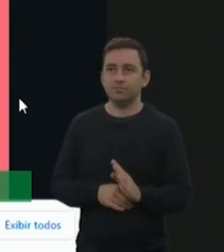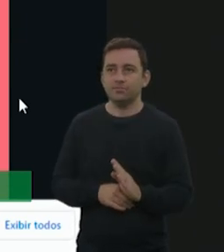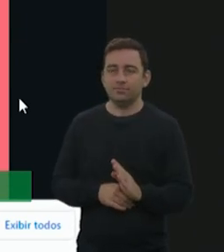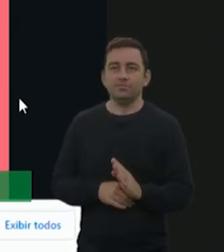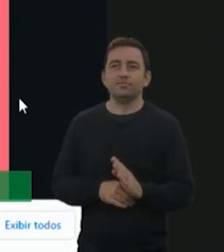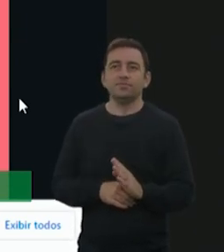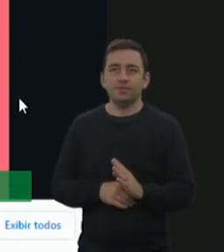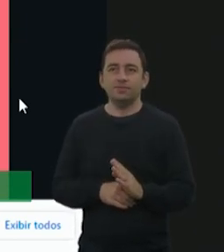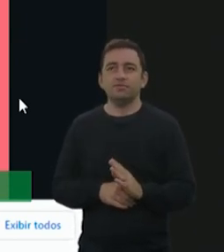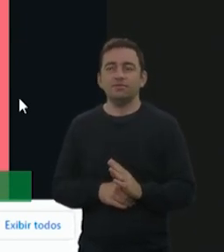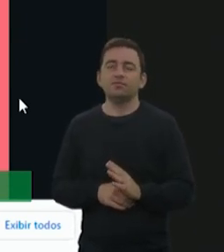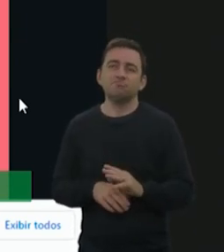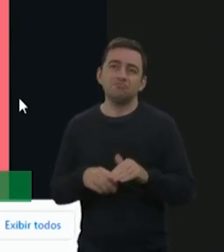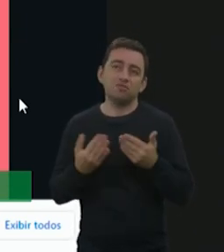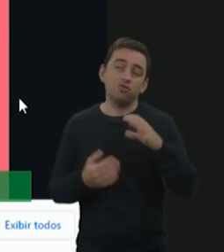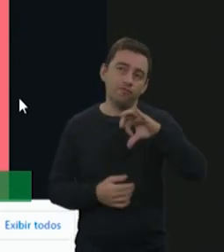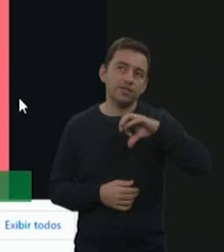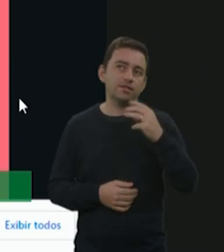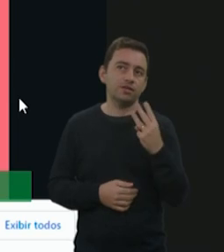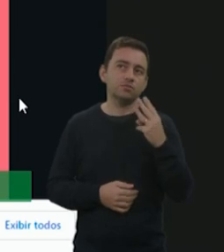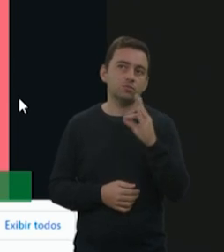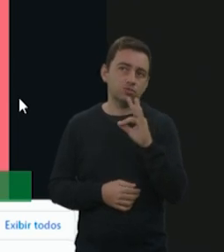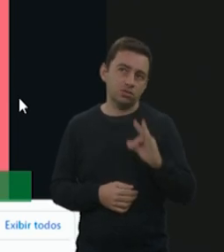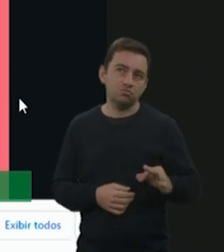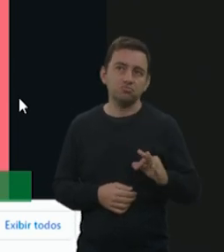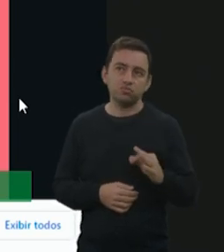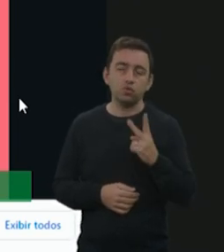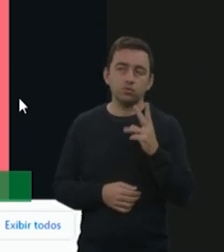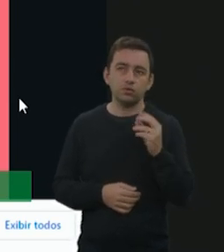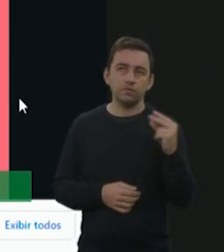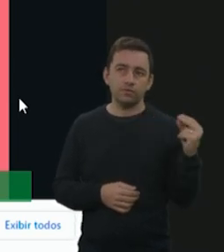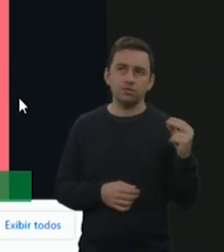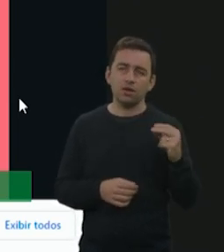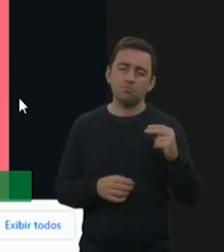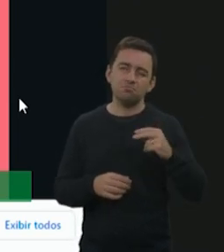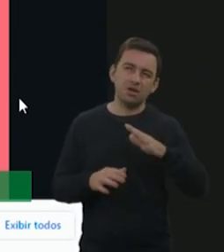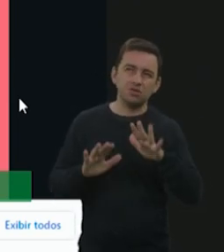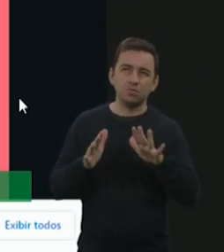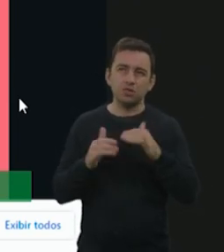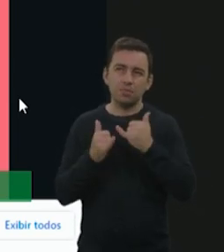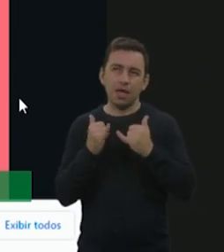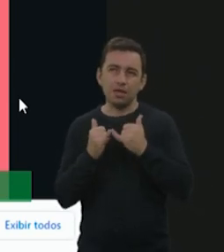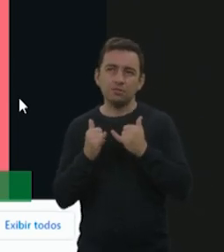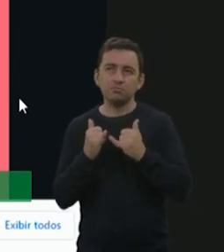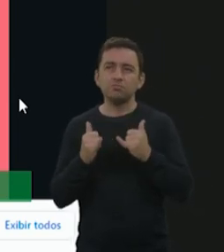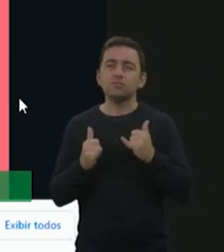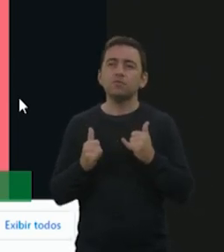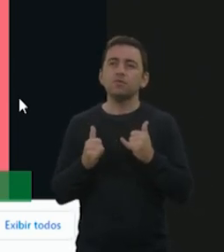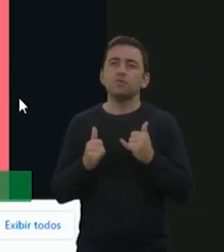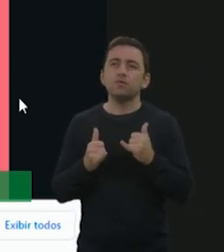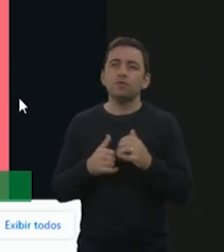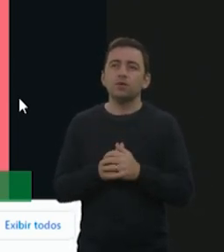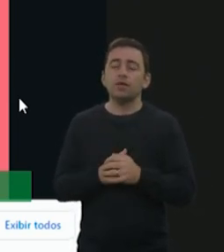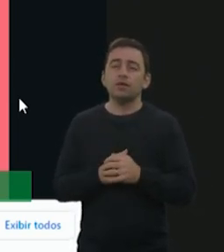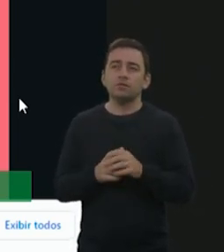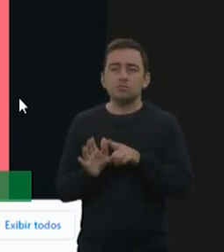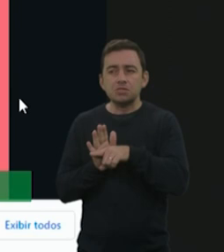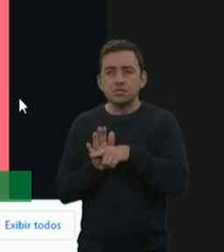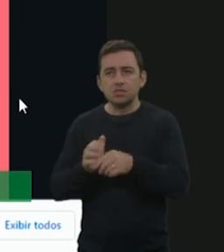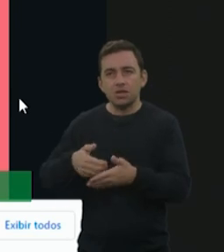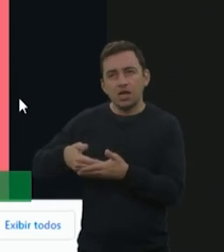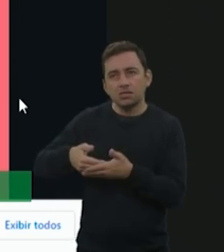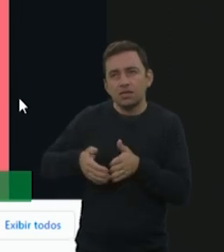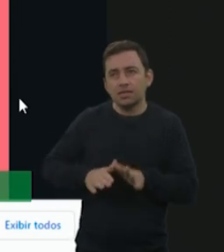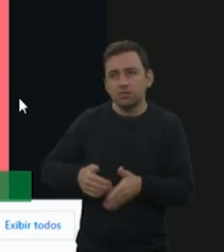em 93% em 2020. Então, a média nacional de cobertura de crianças que fizeram o exame, né, recém-nascidos, a